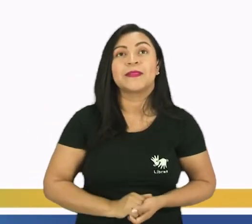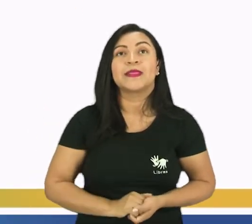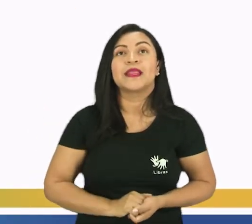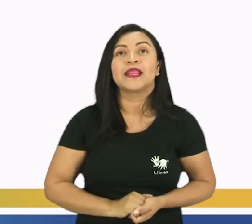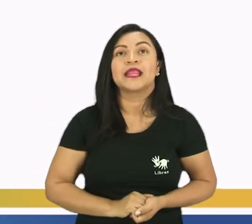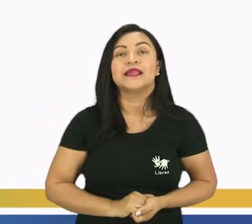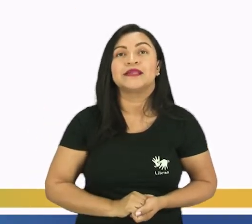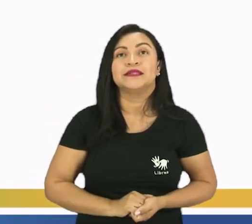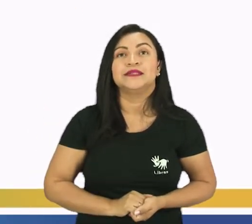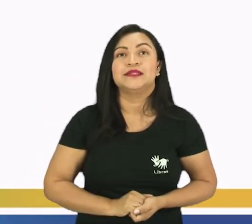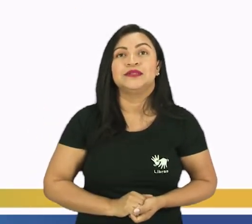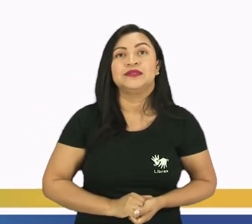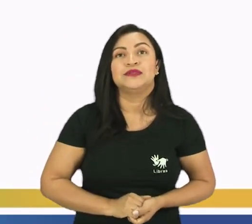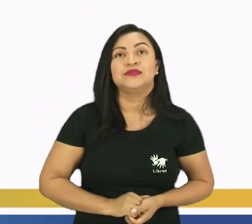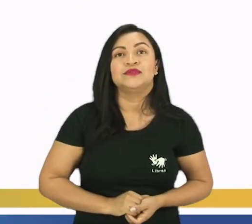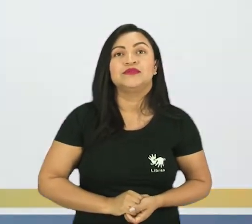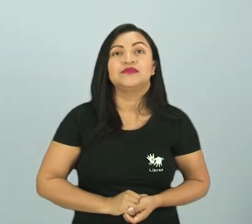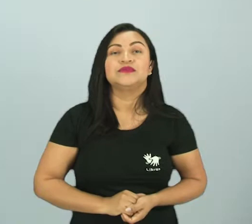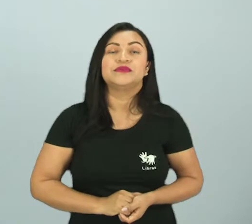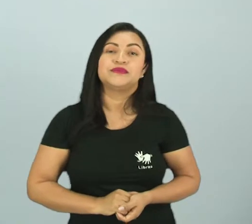anteriormente, o nosso